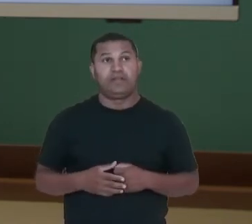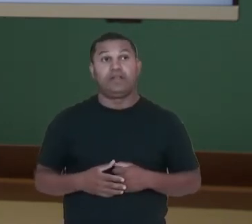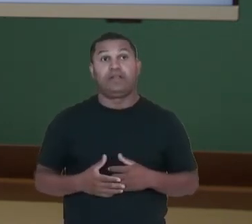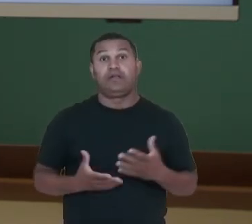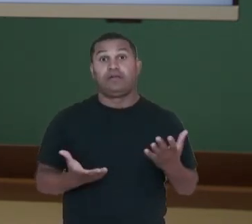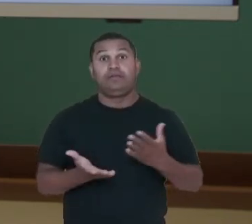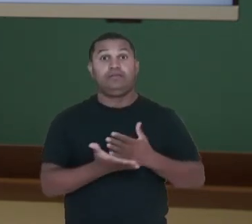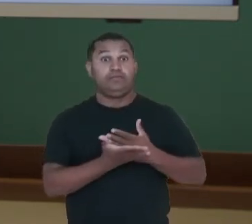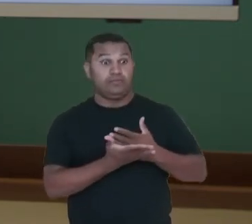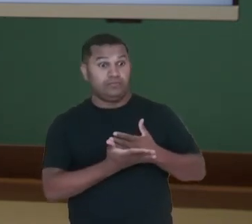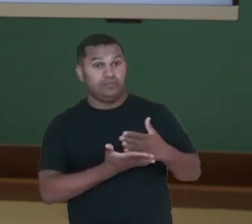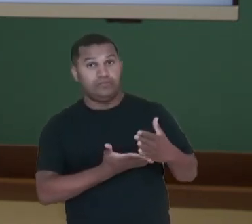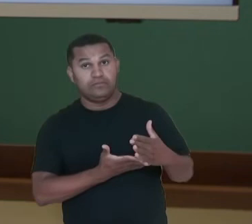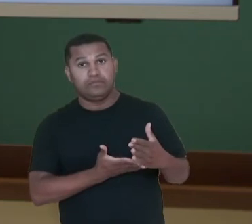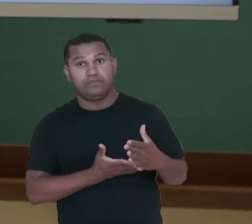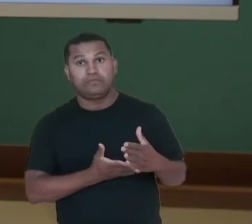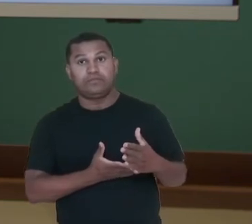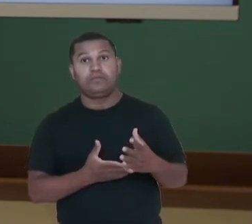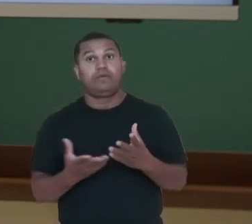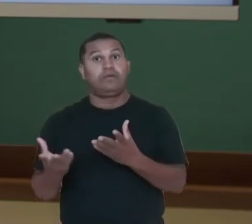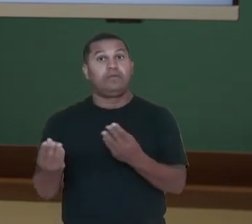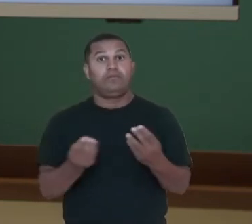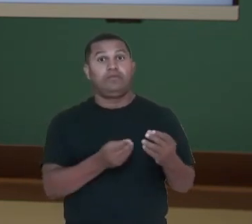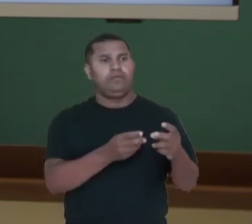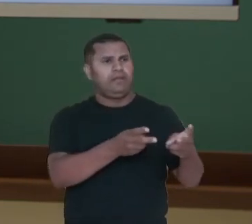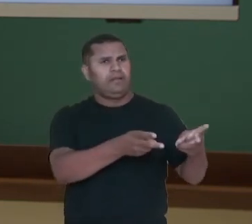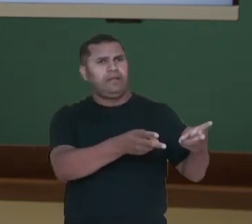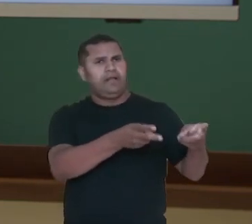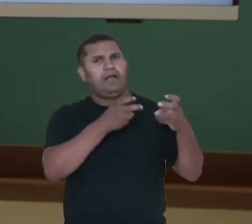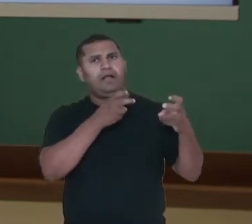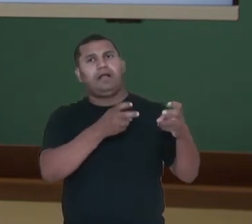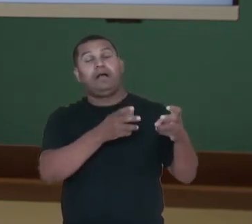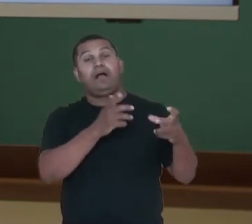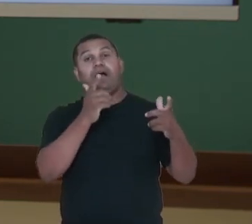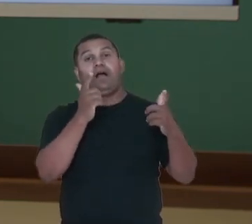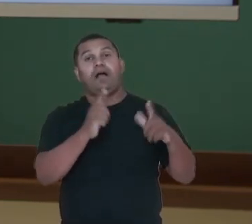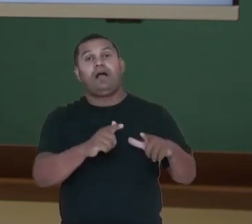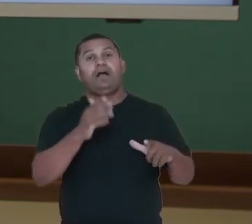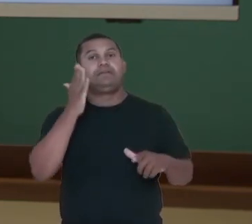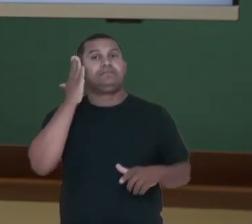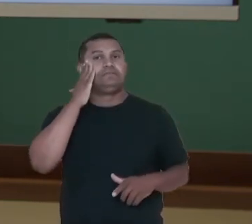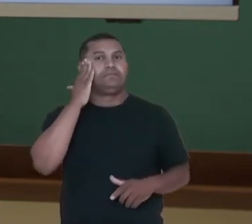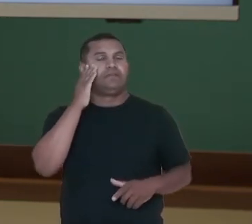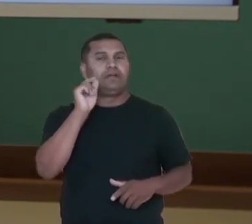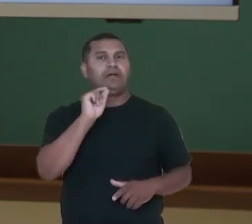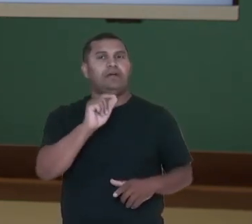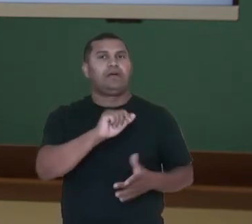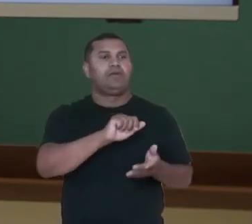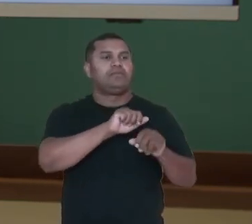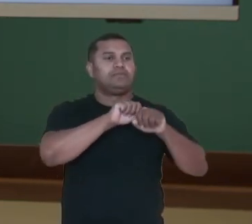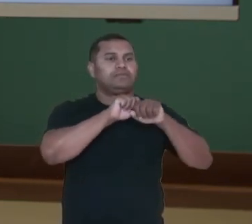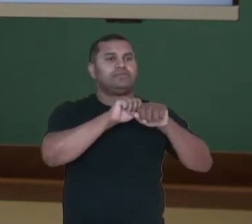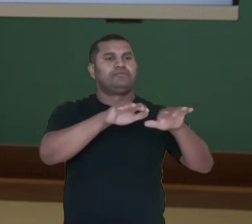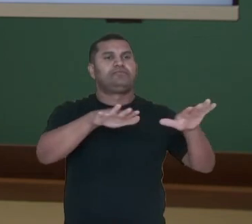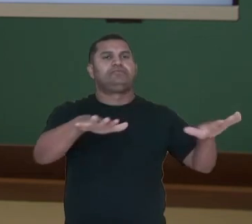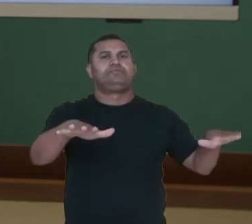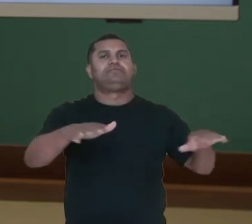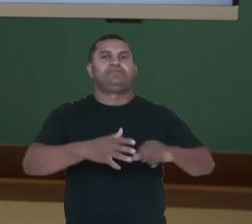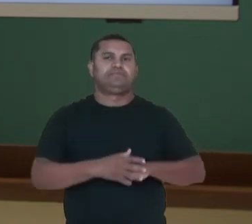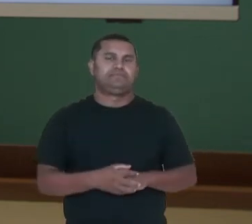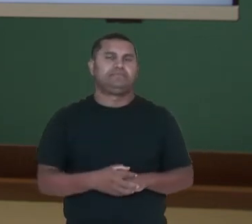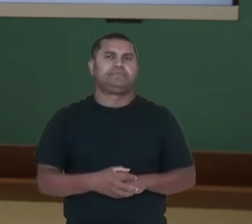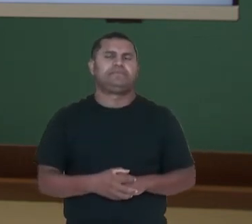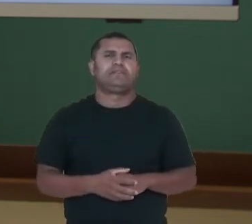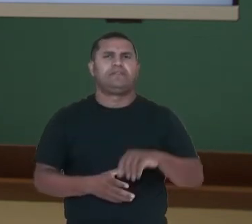essa doença, eles já identificaram o genoma e você deve ter ouvido falar que agora nós estamos preocupados